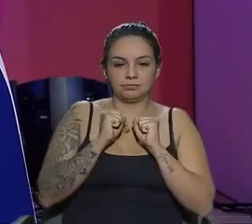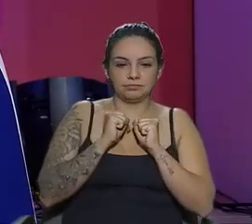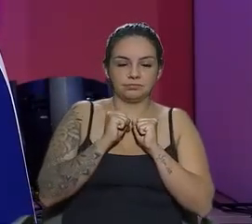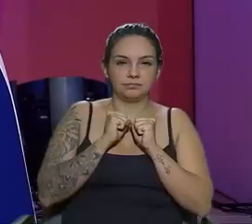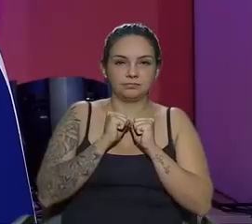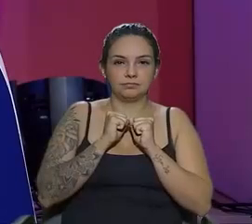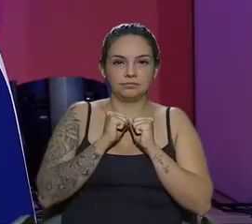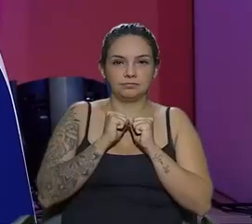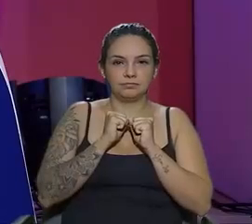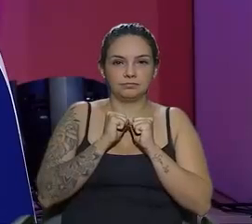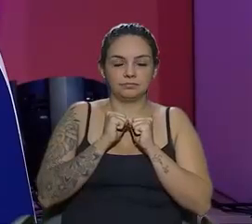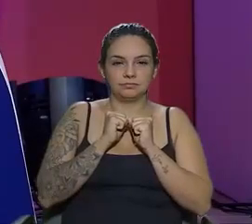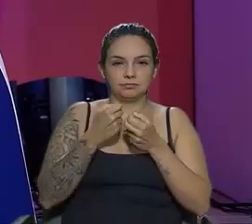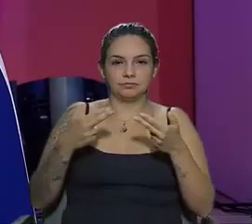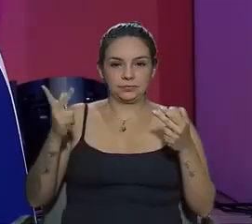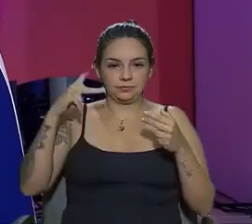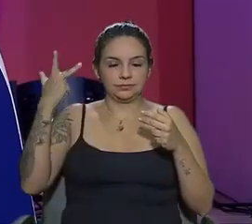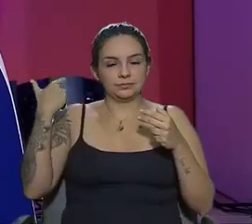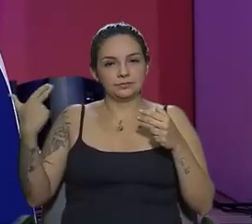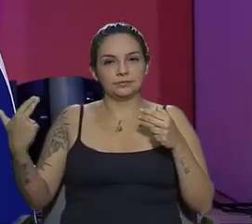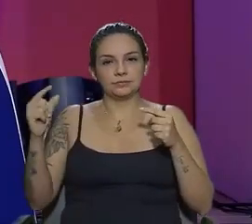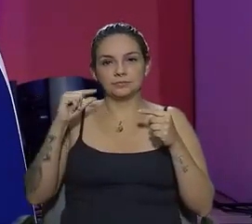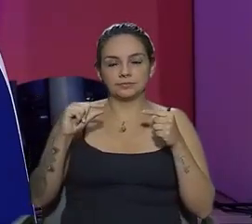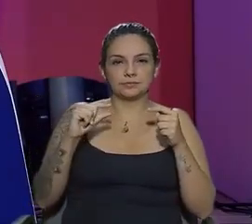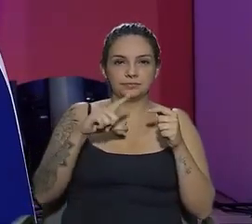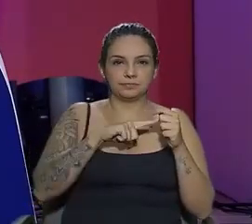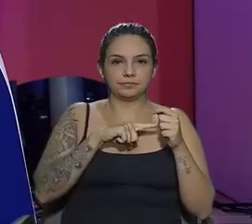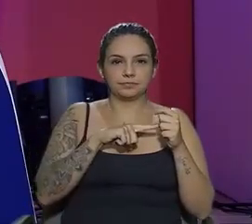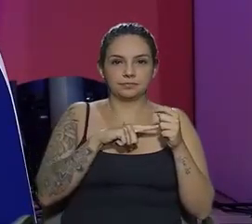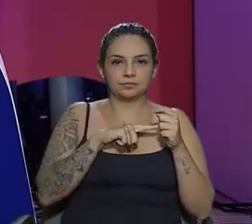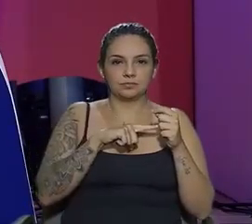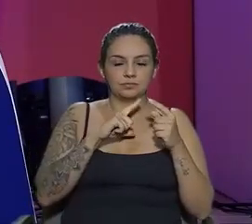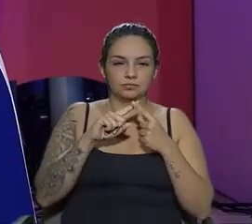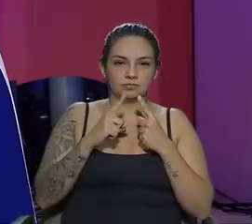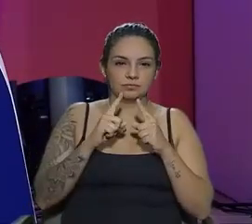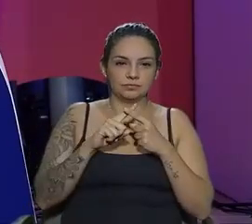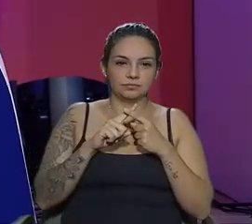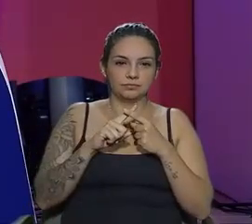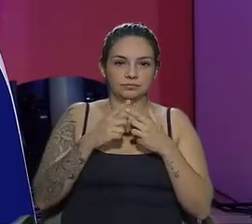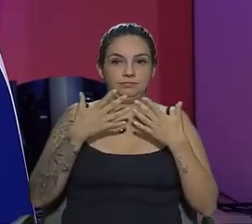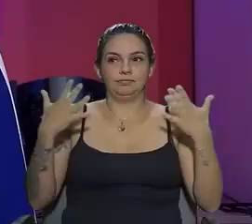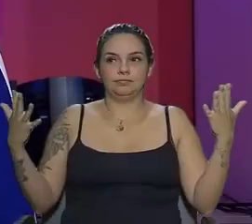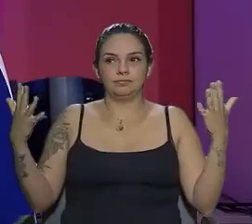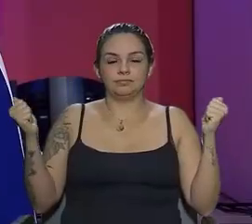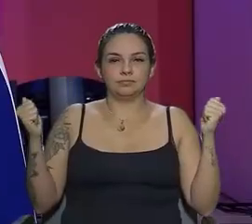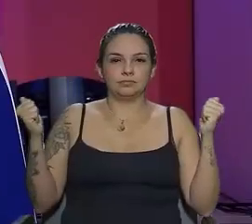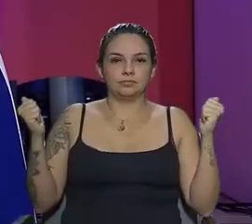poder que algo natural e algo tão pequeno tem em relação à imensidão.